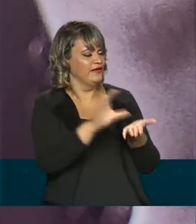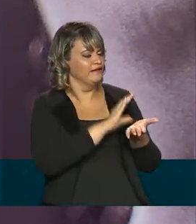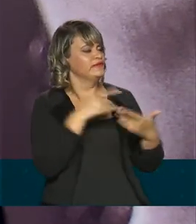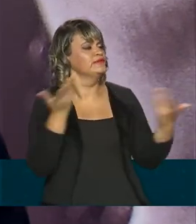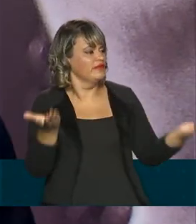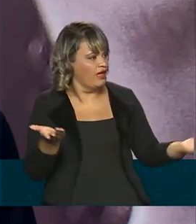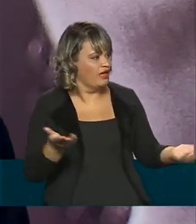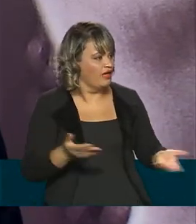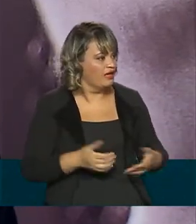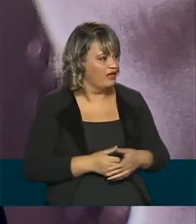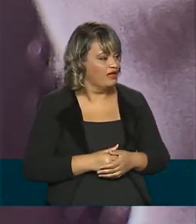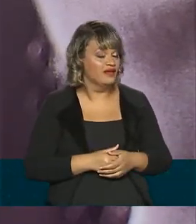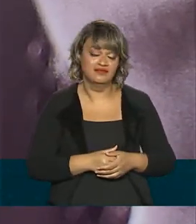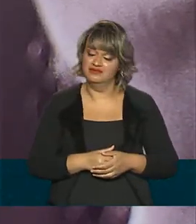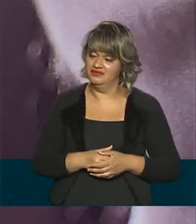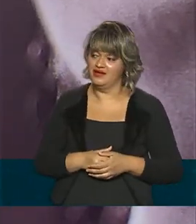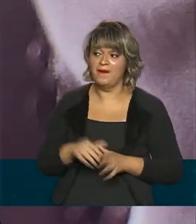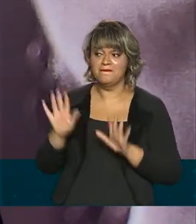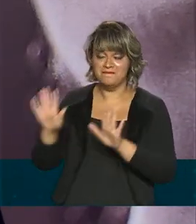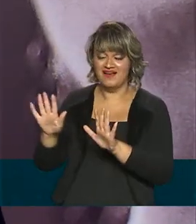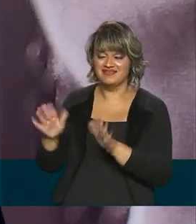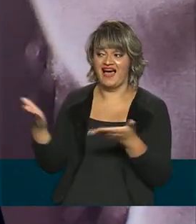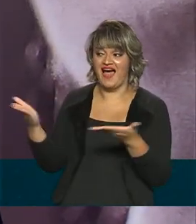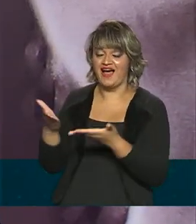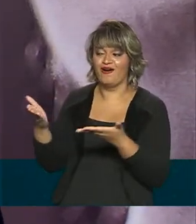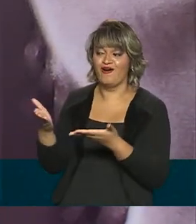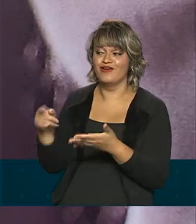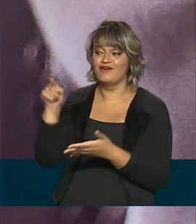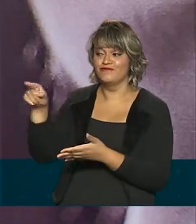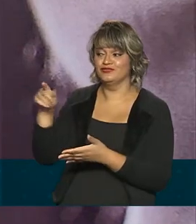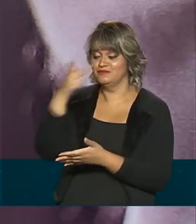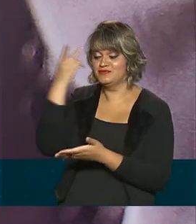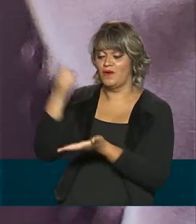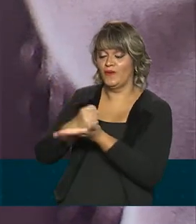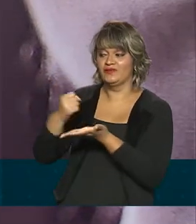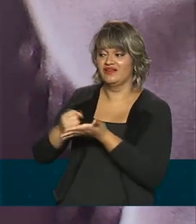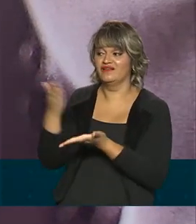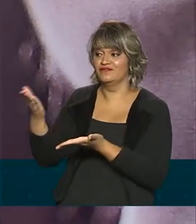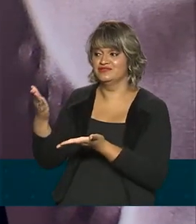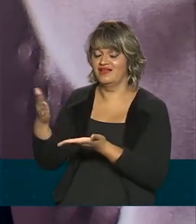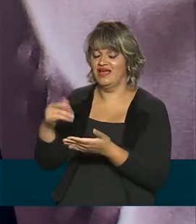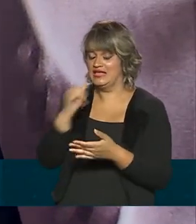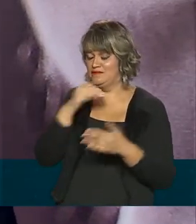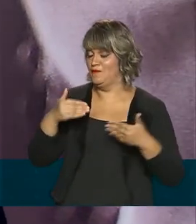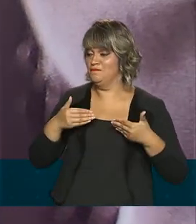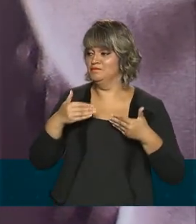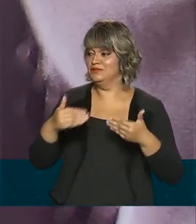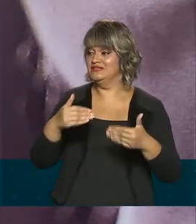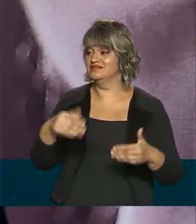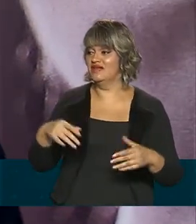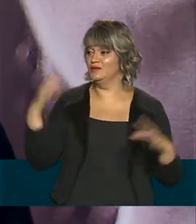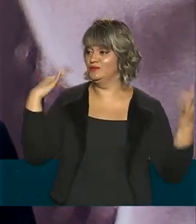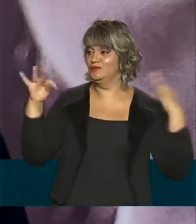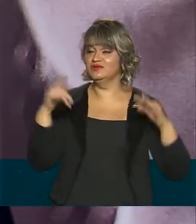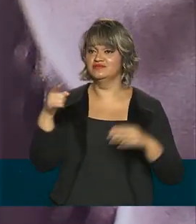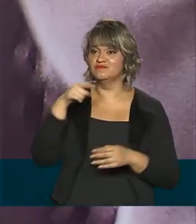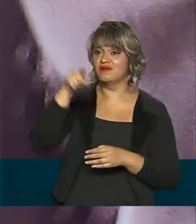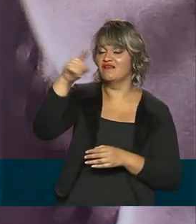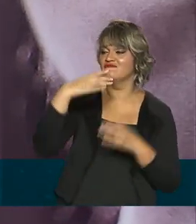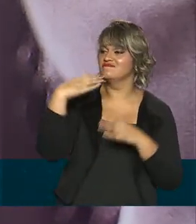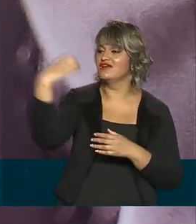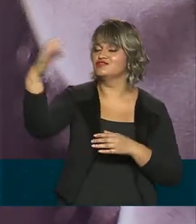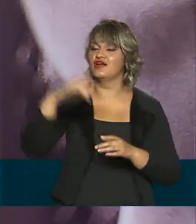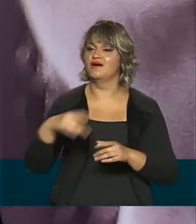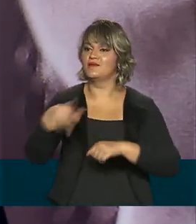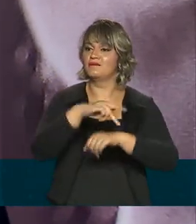o quê com isso né você vai ganhar que você vai agora é só vai poder ser contratado pelo Ministério do Turismo para trabalhar no exterior para fazer um show